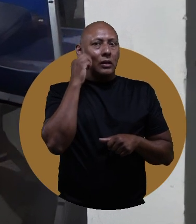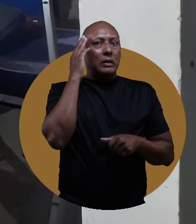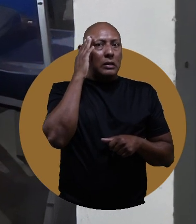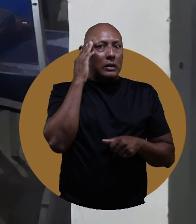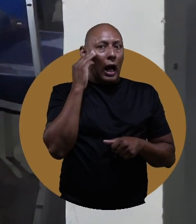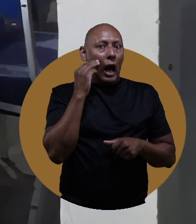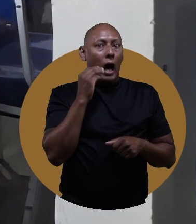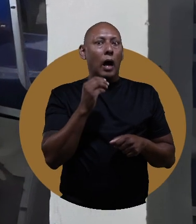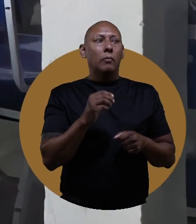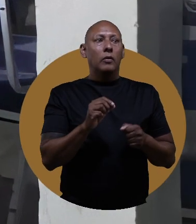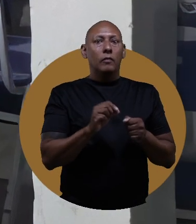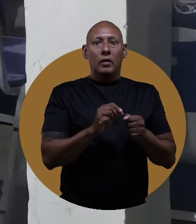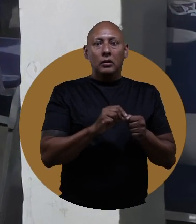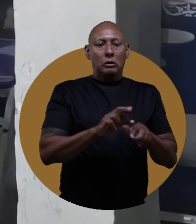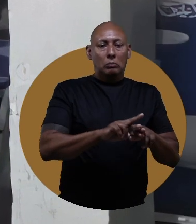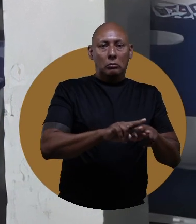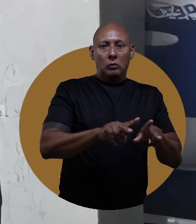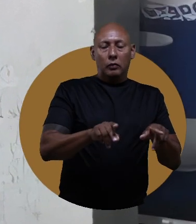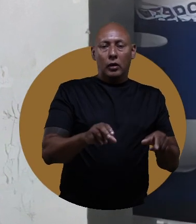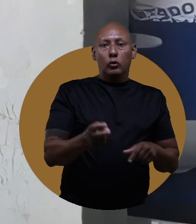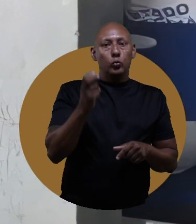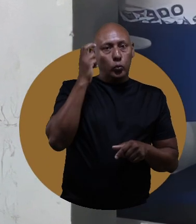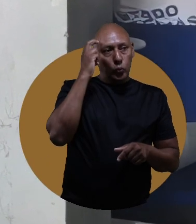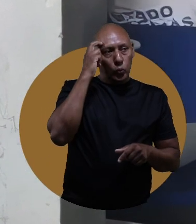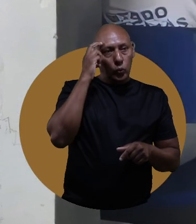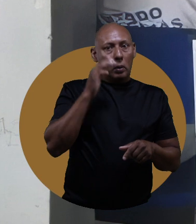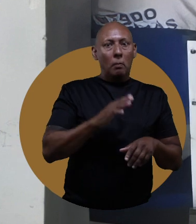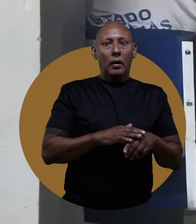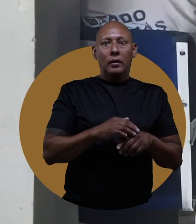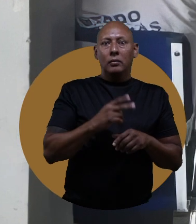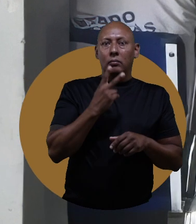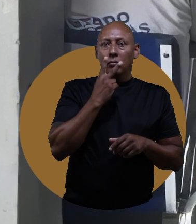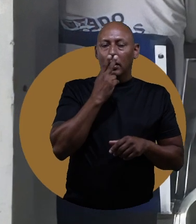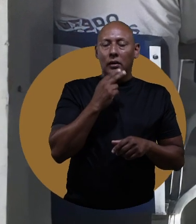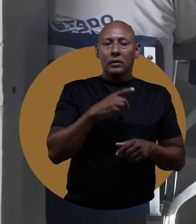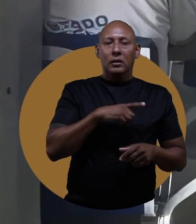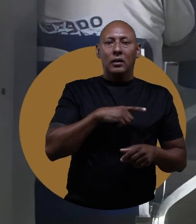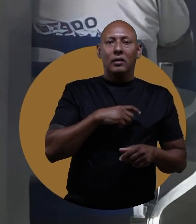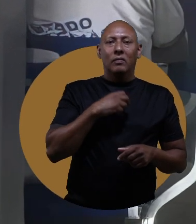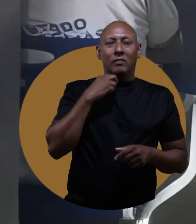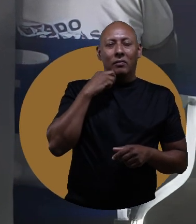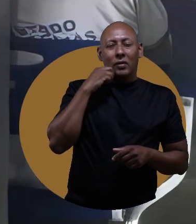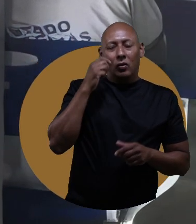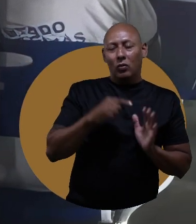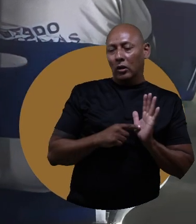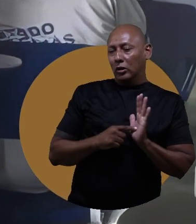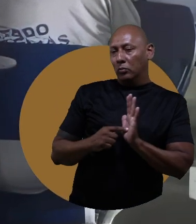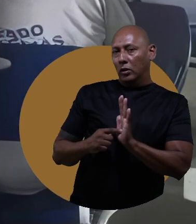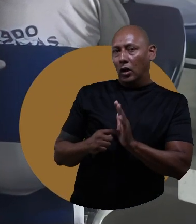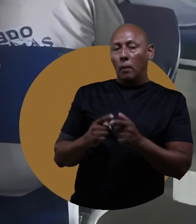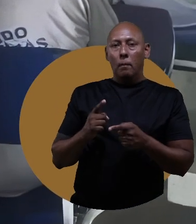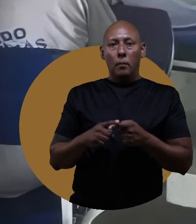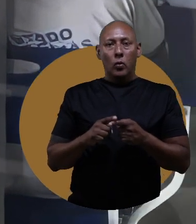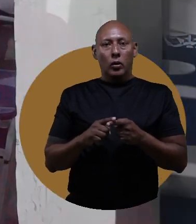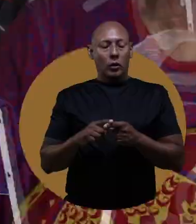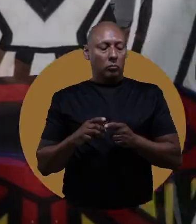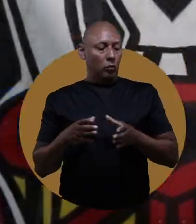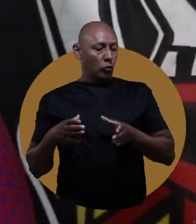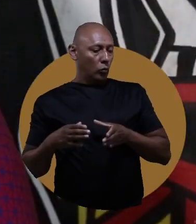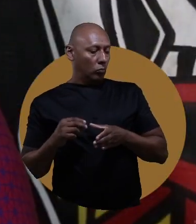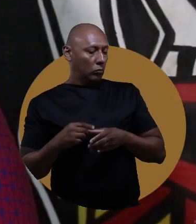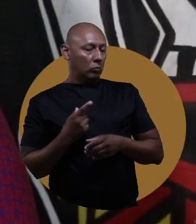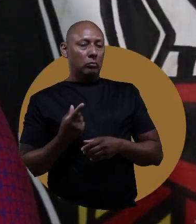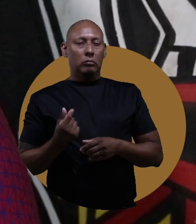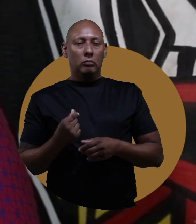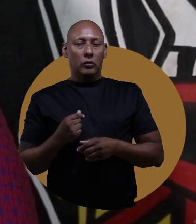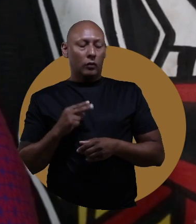talentos incríveis, mas que não se manifestam, não aparecem. Por quê? Porque eles são intimidados. Na realidade,